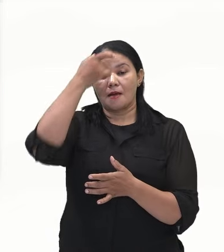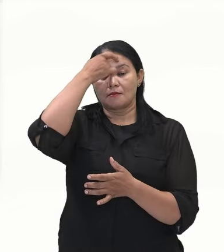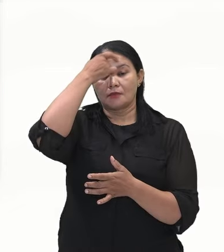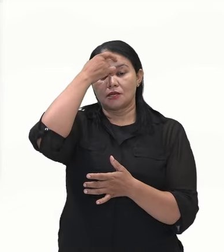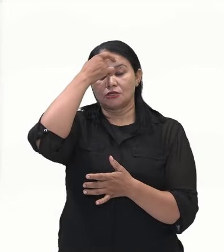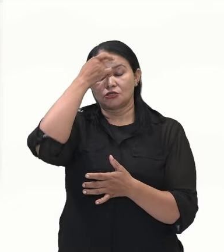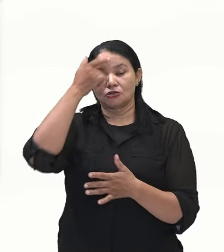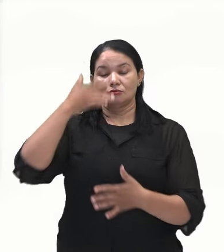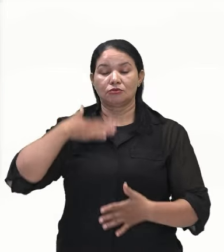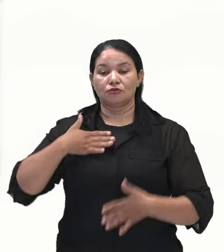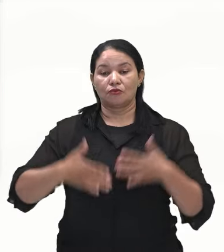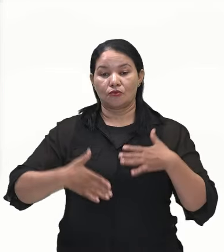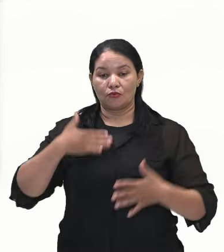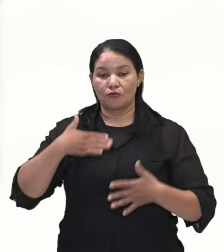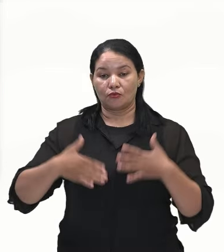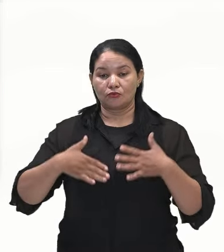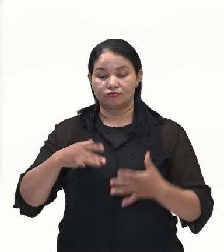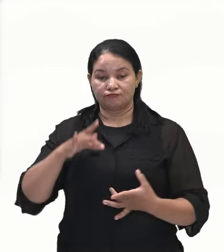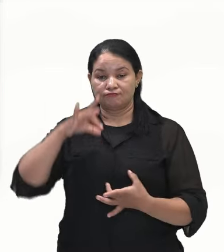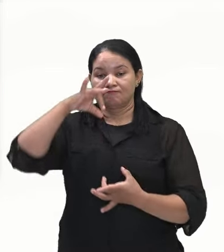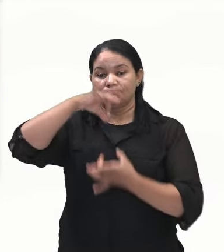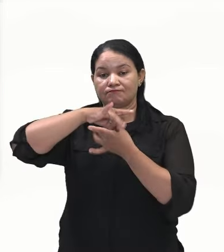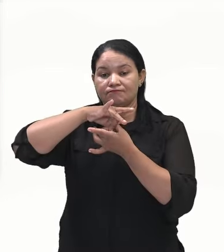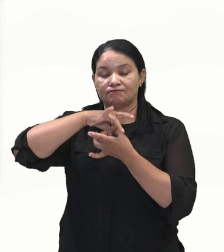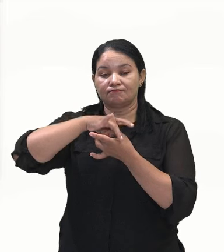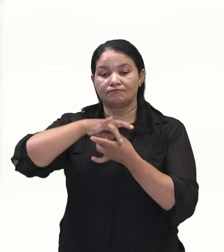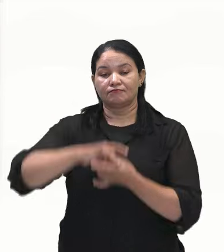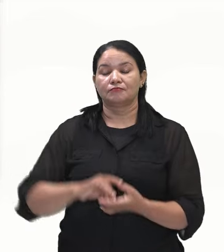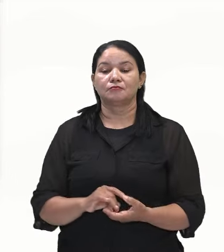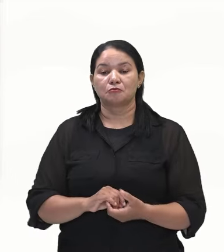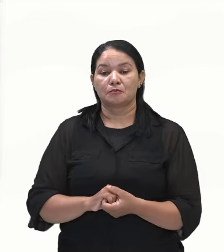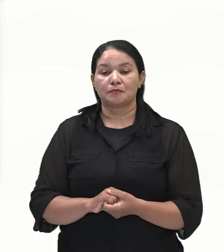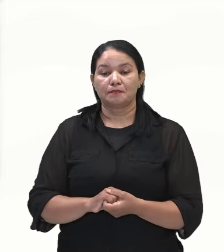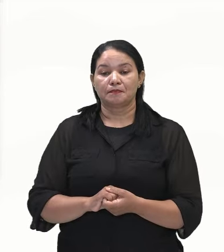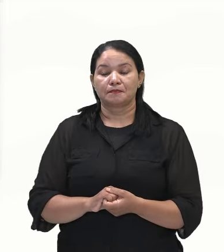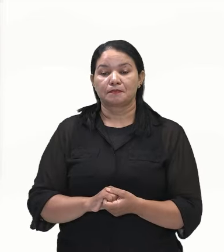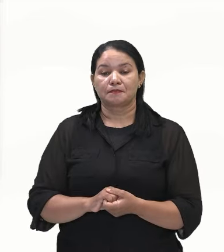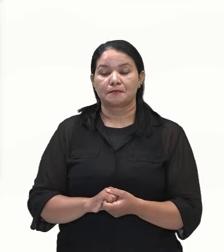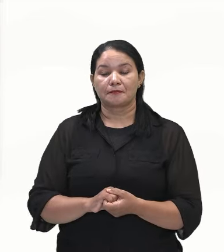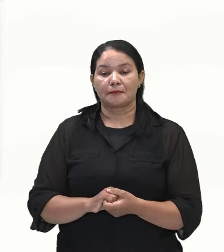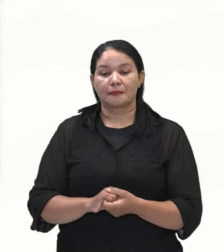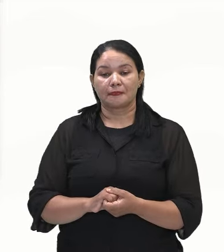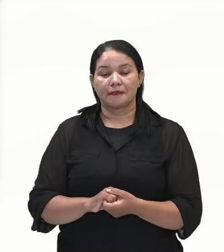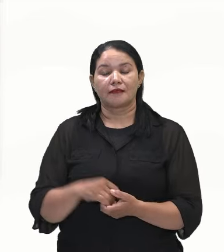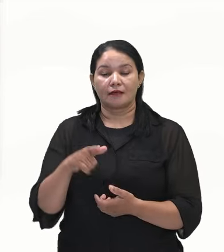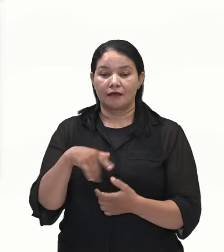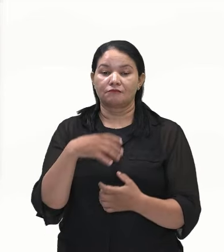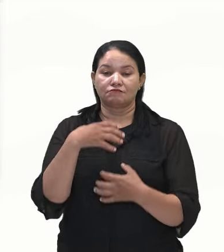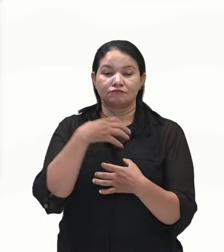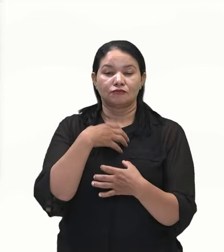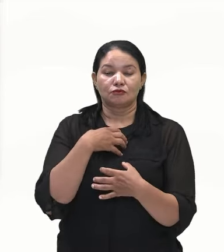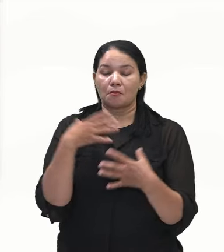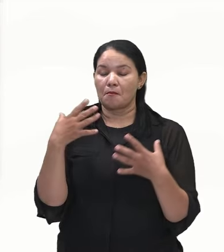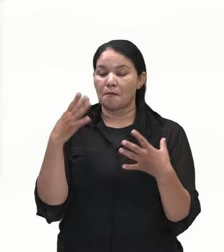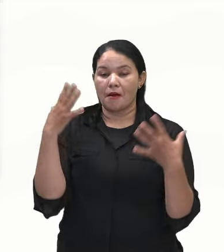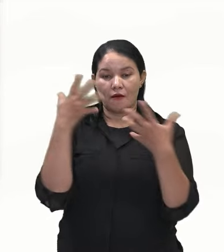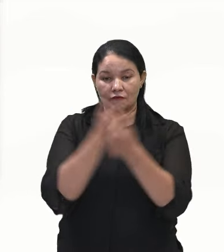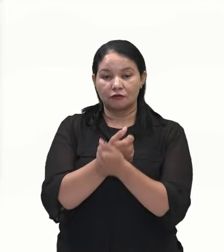e corpo. It's a great way to connect your mind and body. É um jeito maravilhoso de conectar seu corpo e